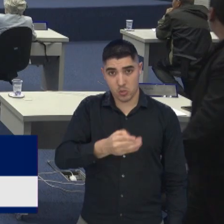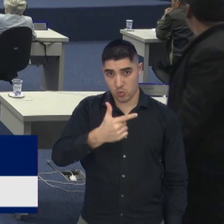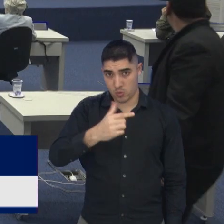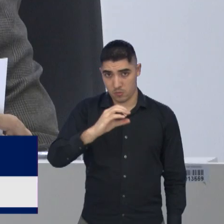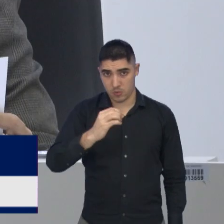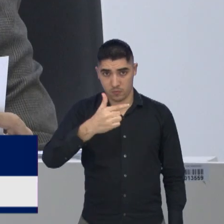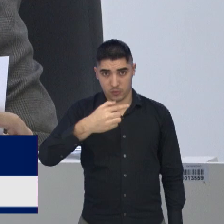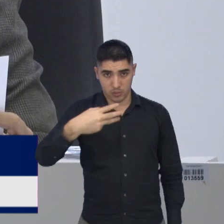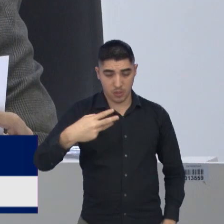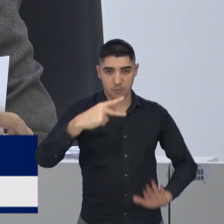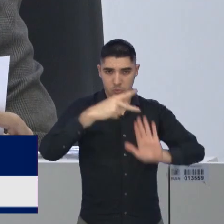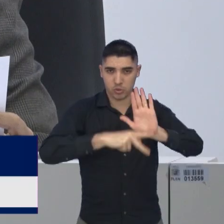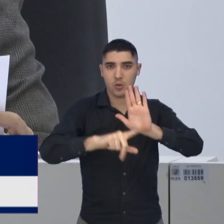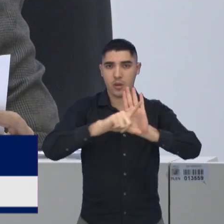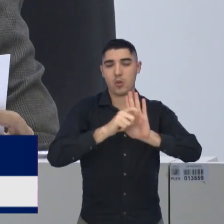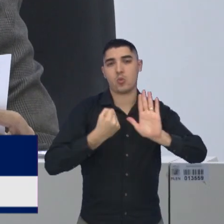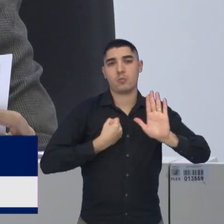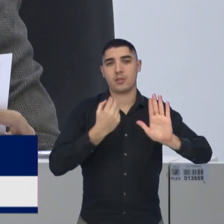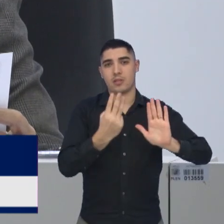12026/2023, projeto de lei número